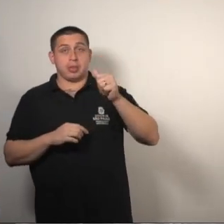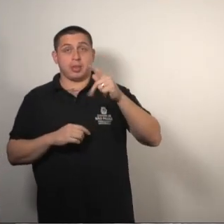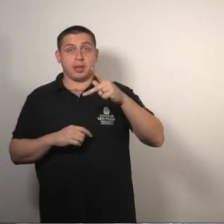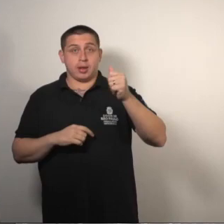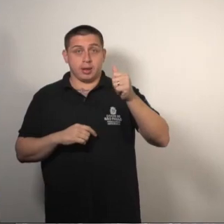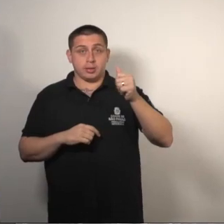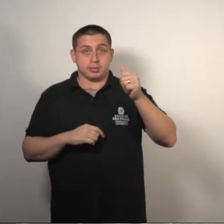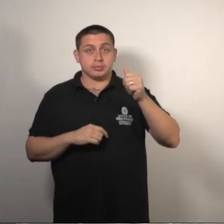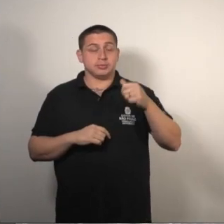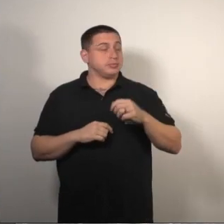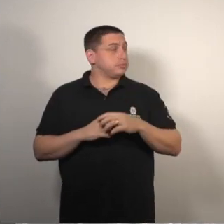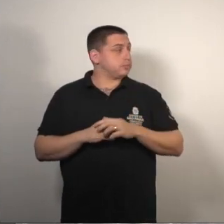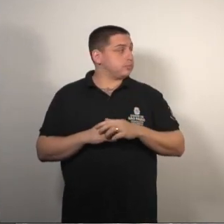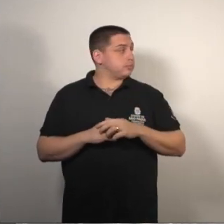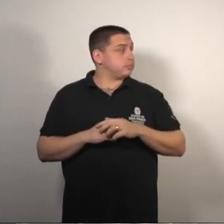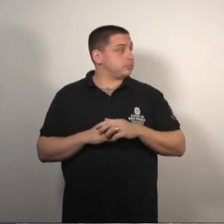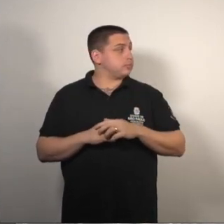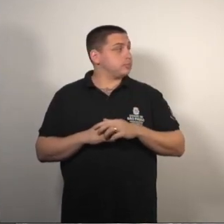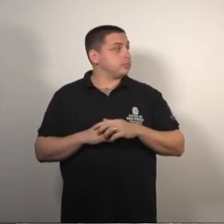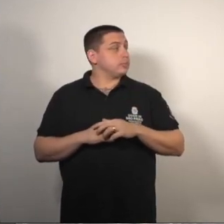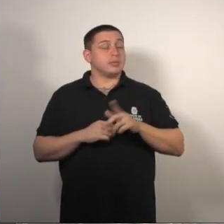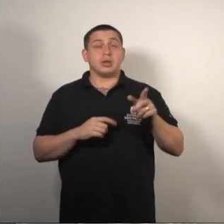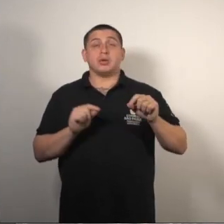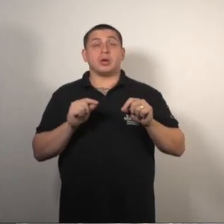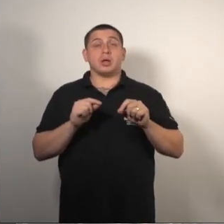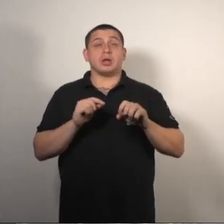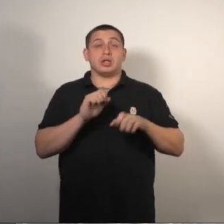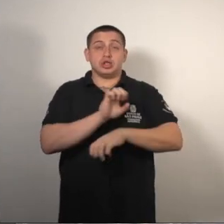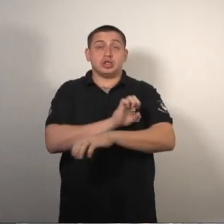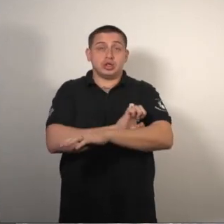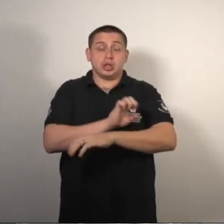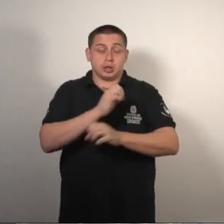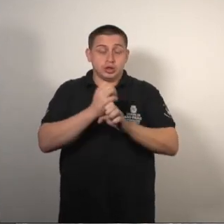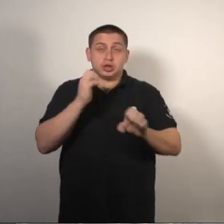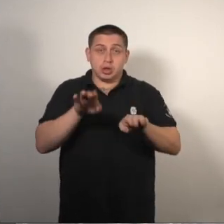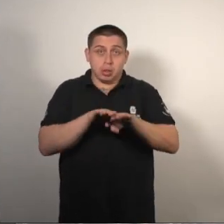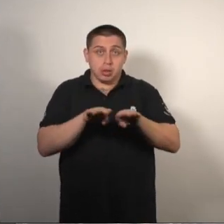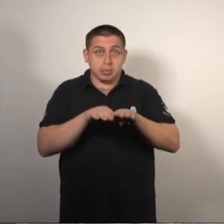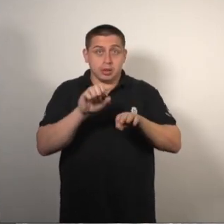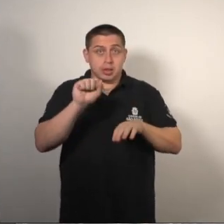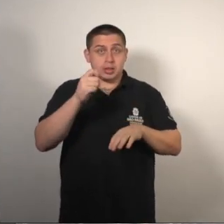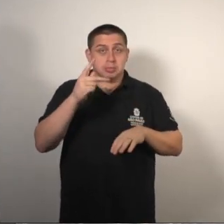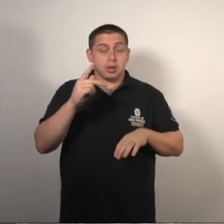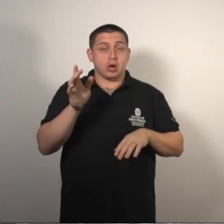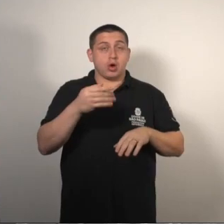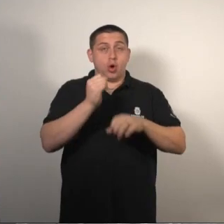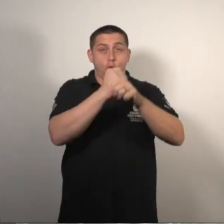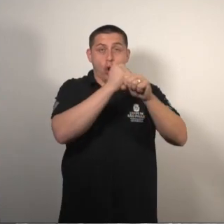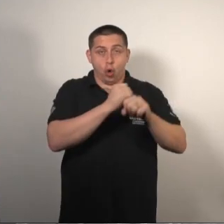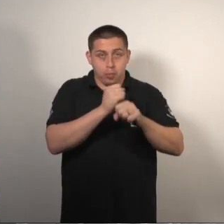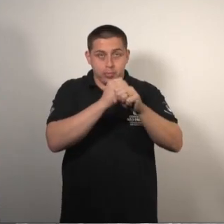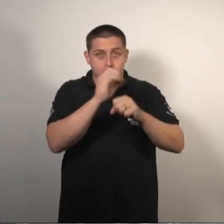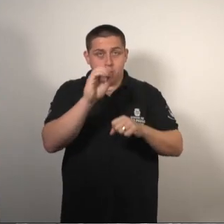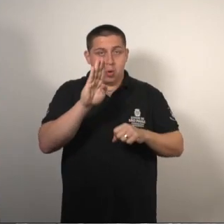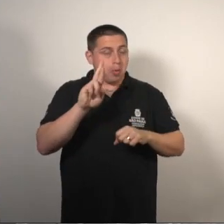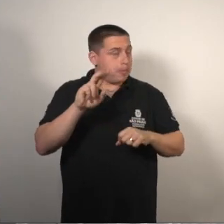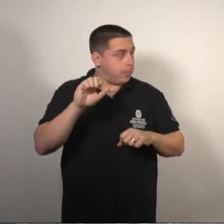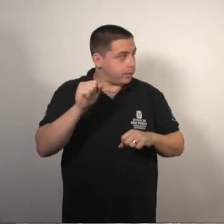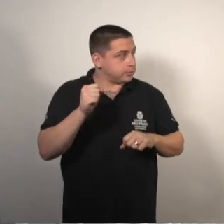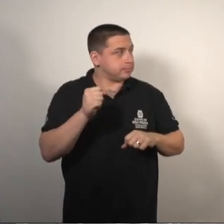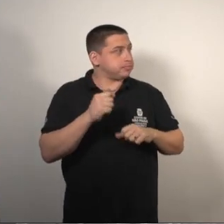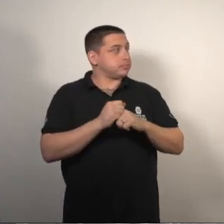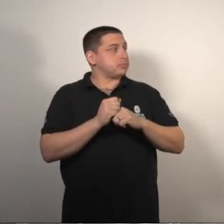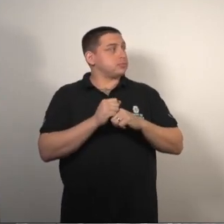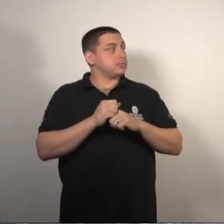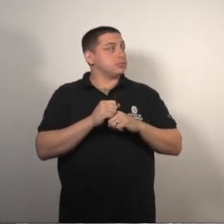que é o diretor-presidente da SP Obras, também engenheiro muito dedicado, presente, como todos eles aqui, eu tenho falado, secretário bom é aquele